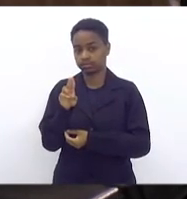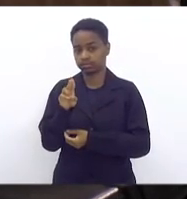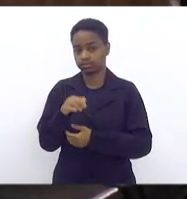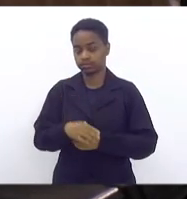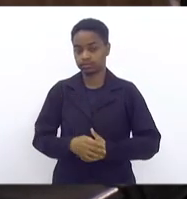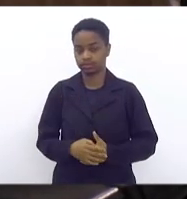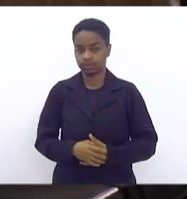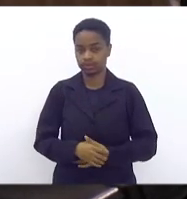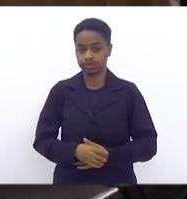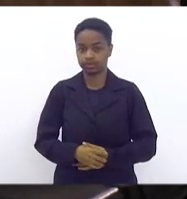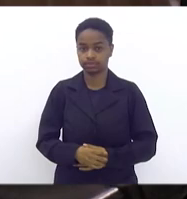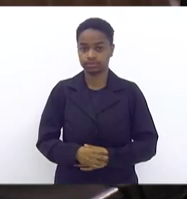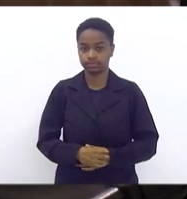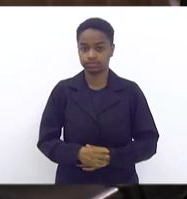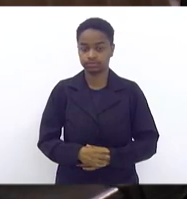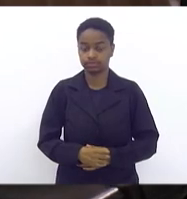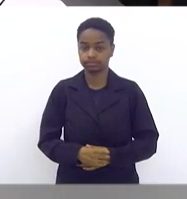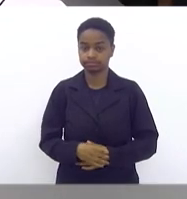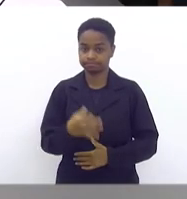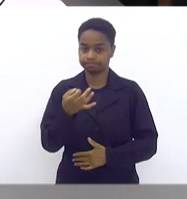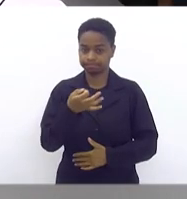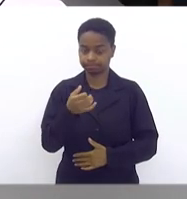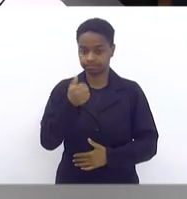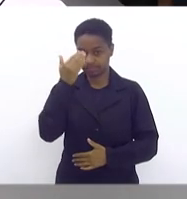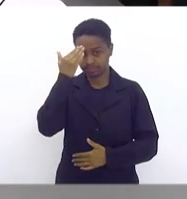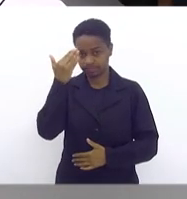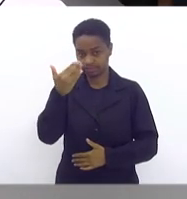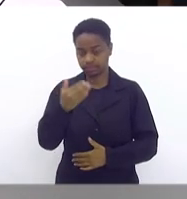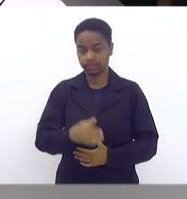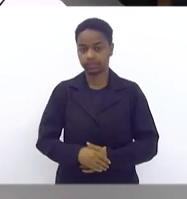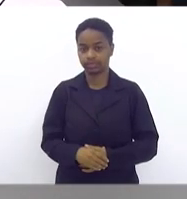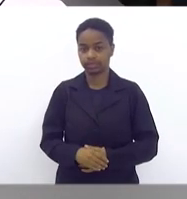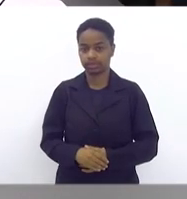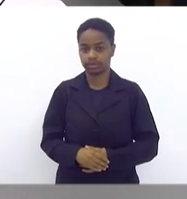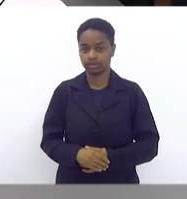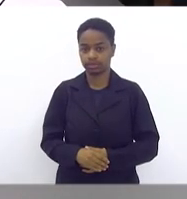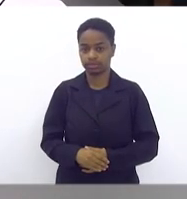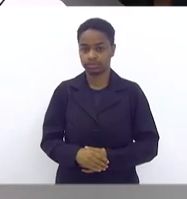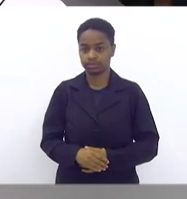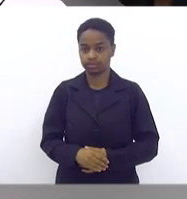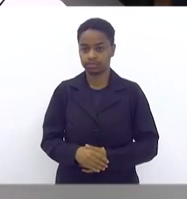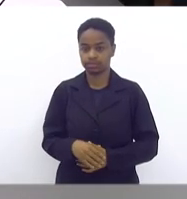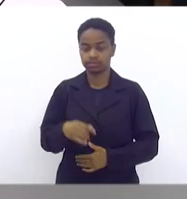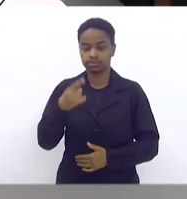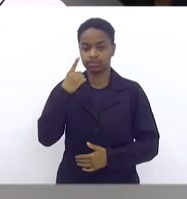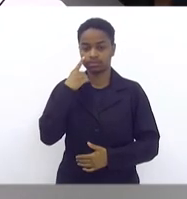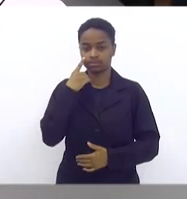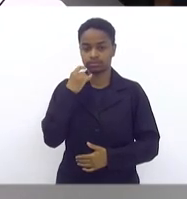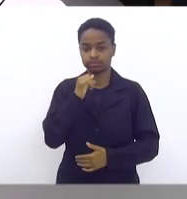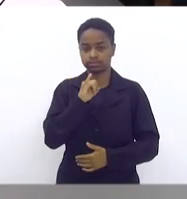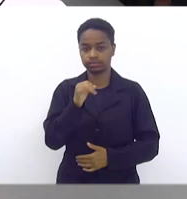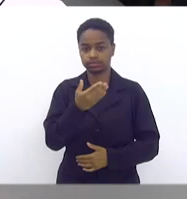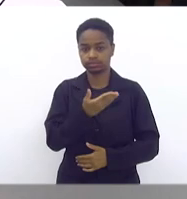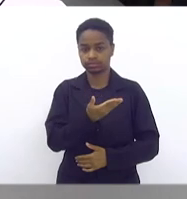dele perfeito Muito obrigado Senor Guilherme deixa eu ver se a se os